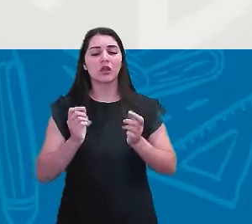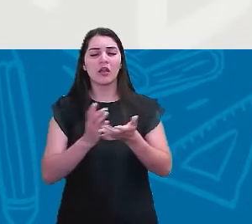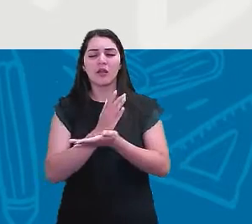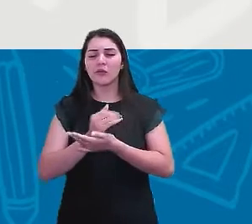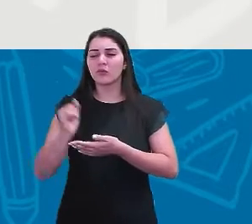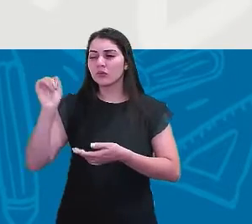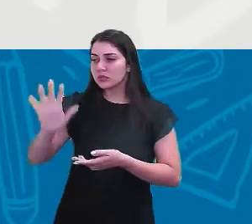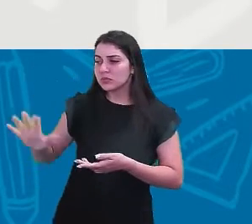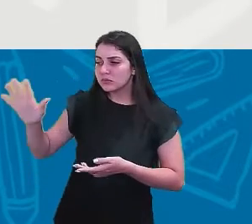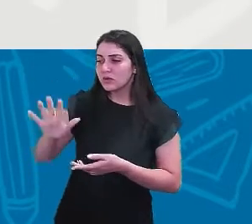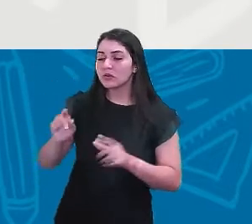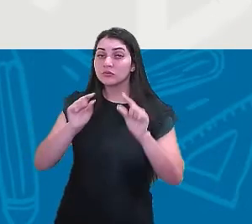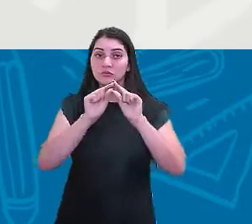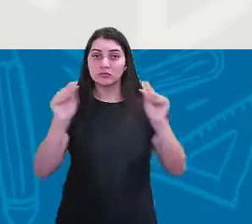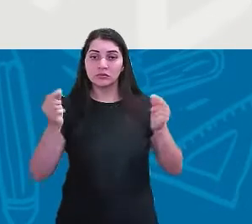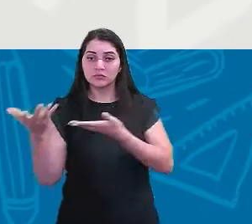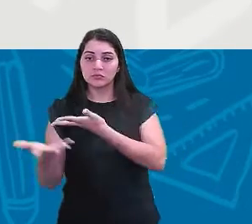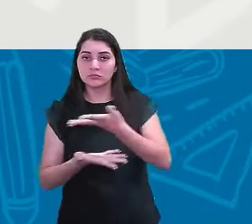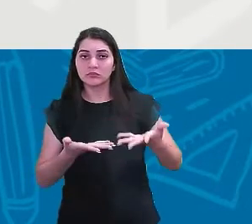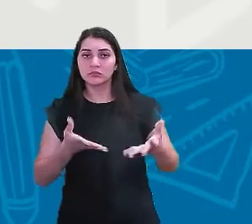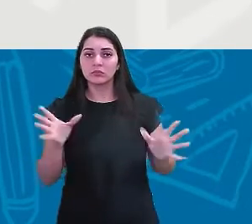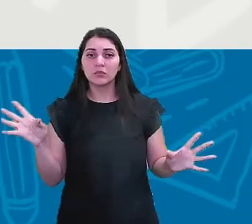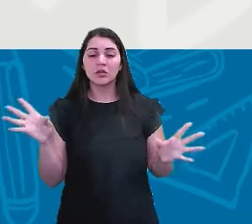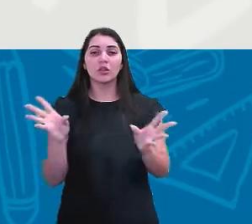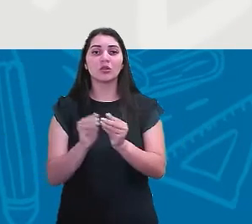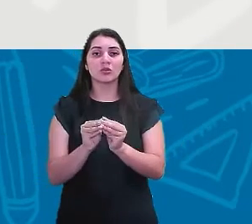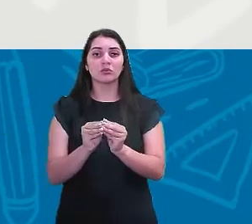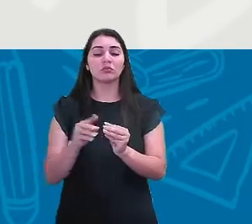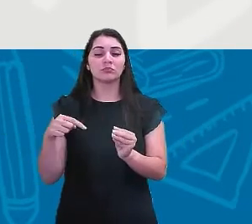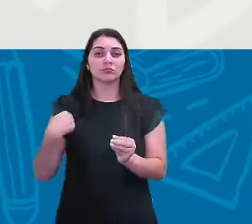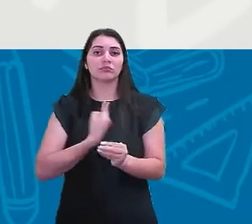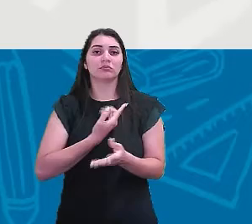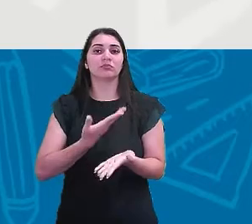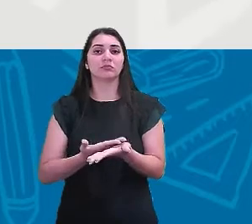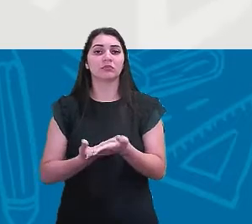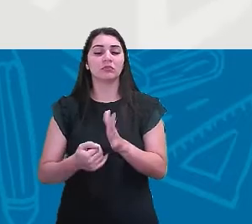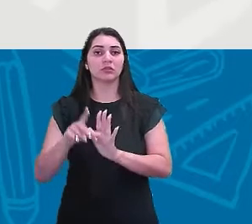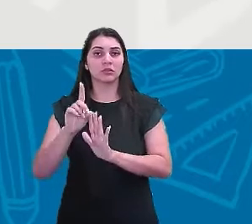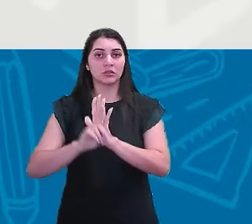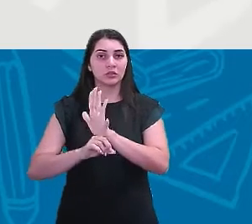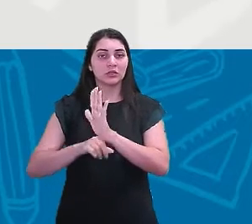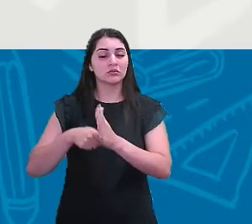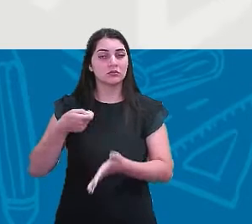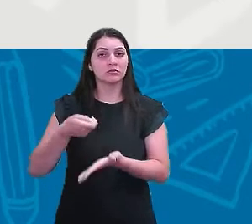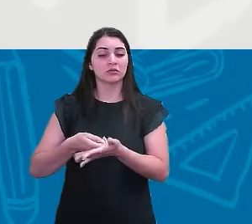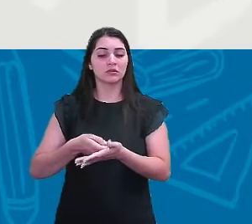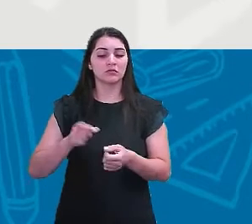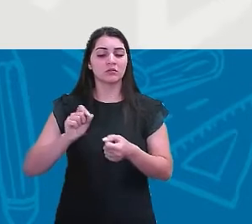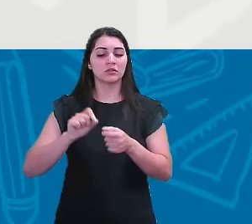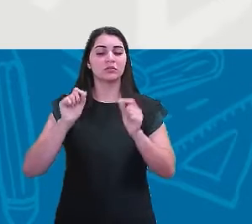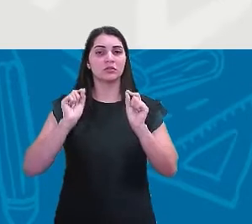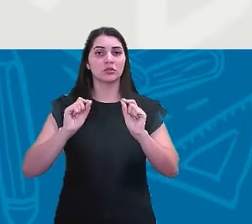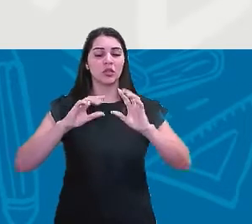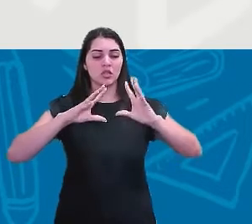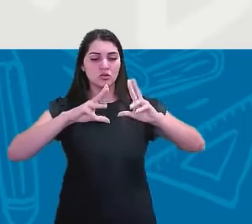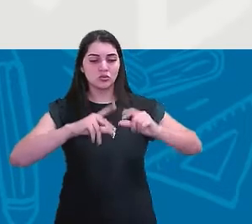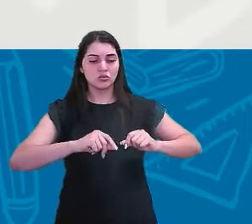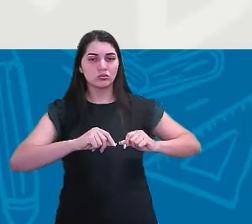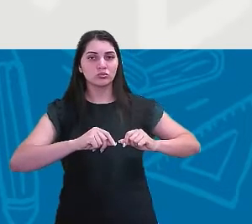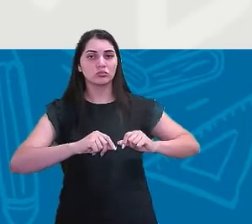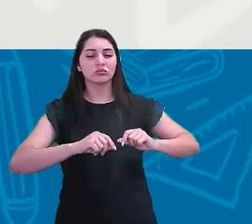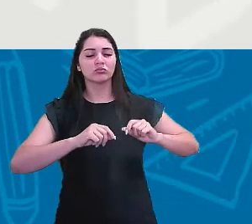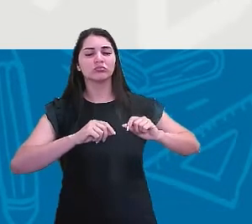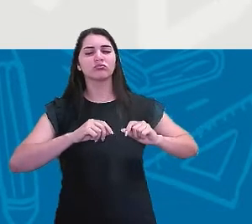algumas frases. Para concluir, né, a nossa aula de direitos e deveres, fizemos aí esse apanhado,